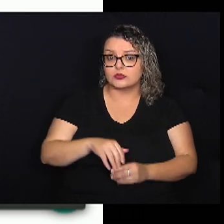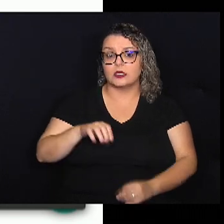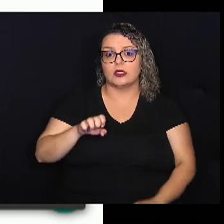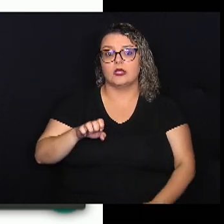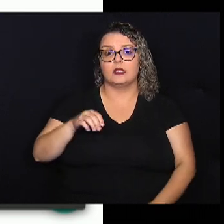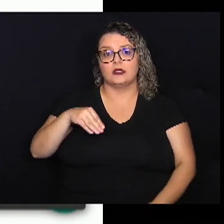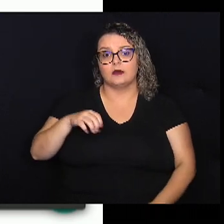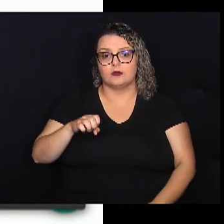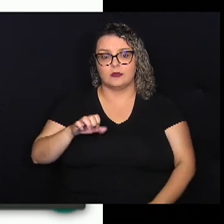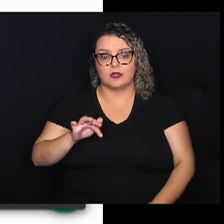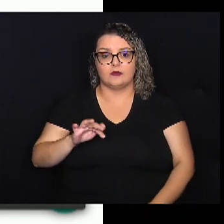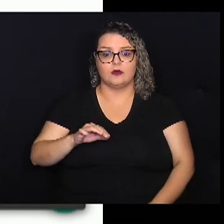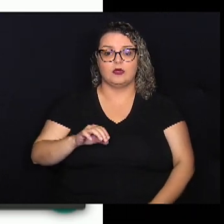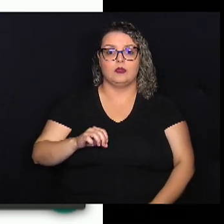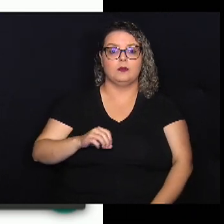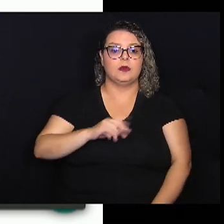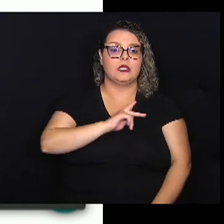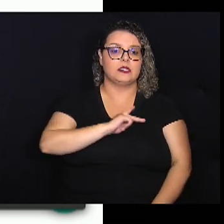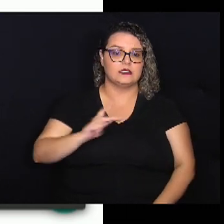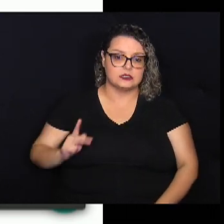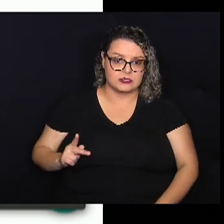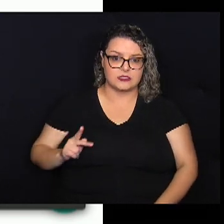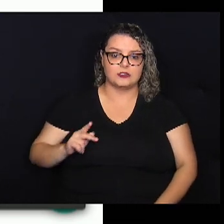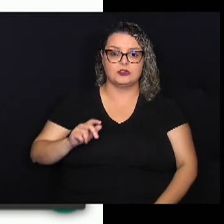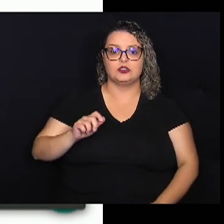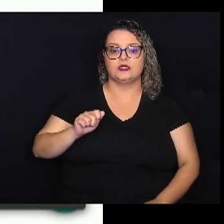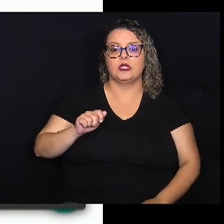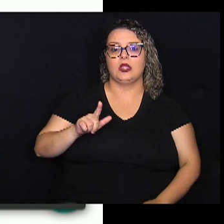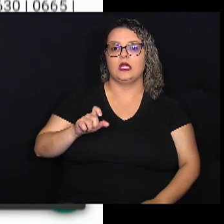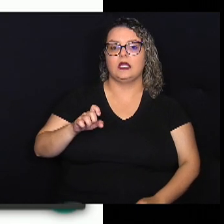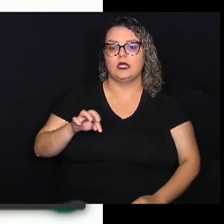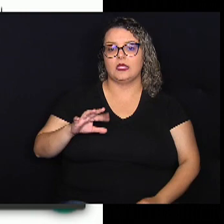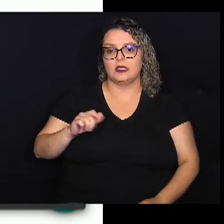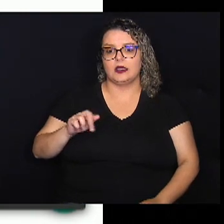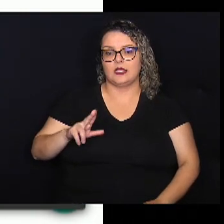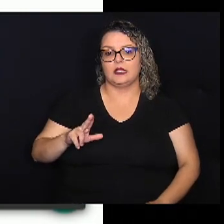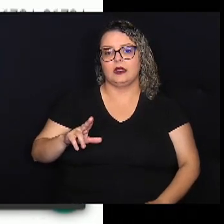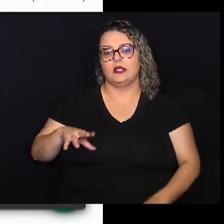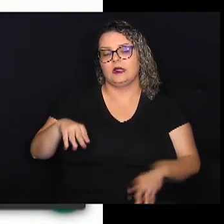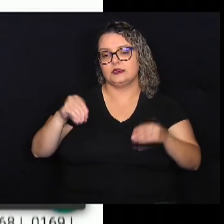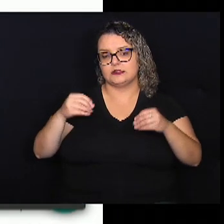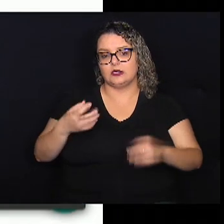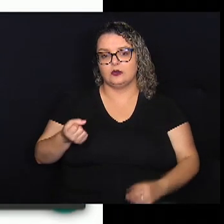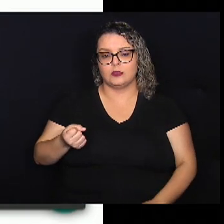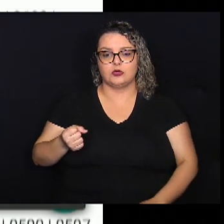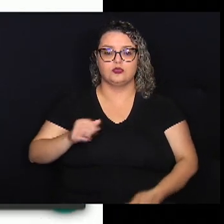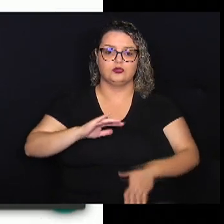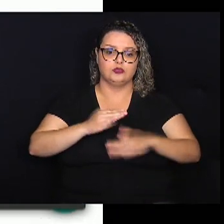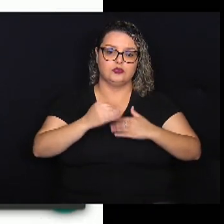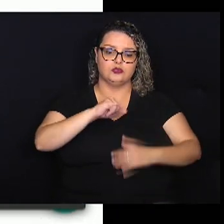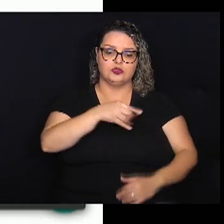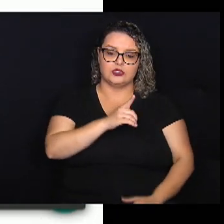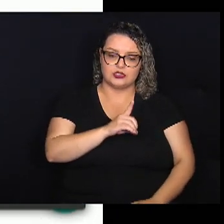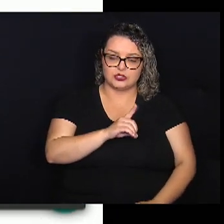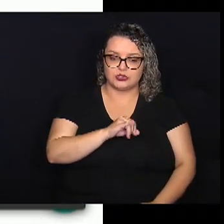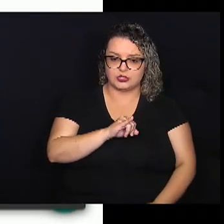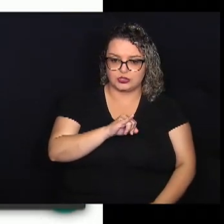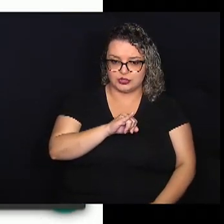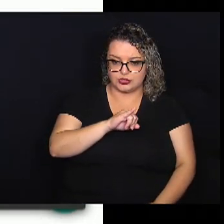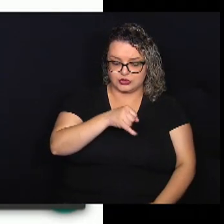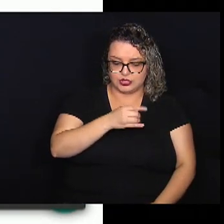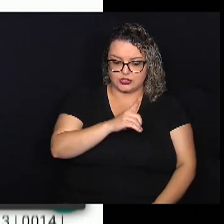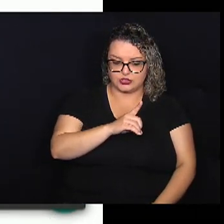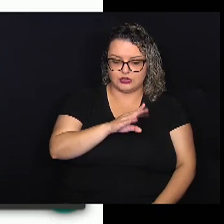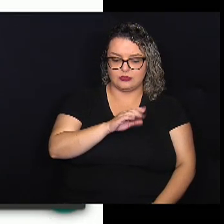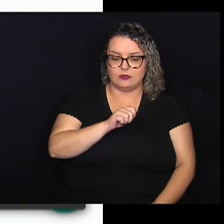Presidente Humberto Alencar Castelo Branco, no Jardim Nova Europa. Eu vou dar um exemplo, por exemplo, no meu caso, que